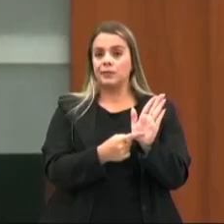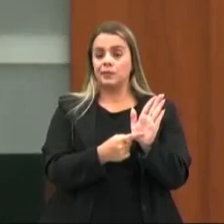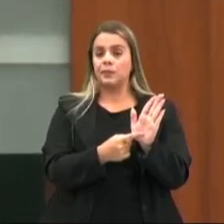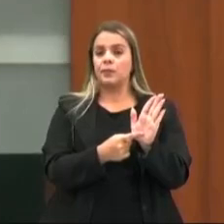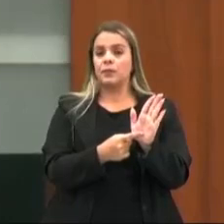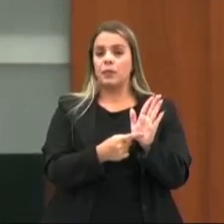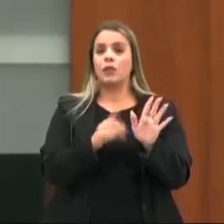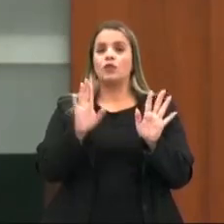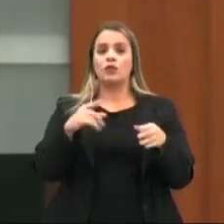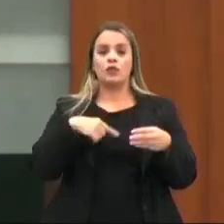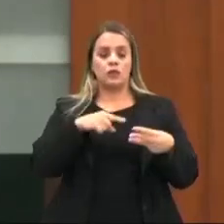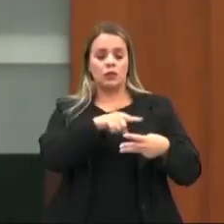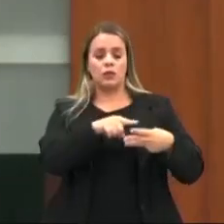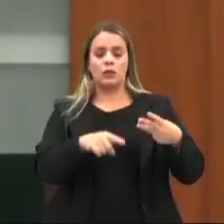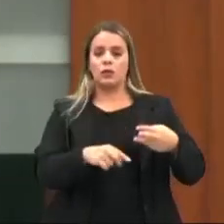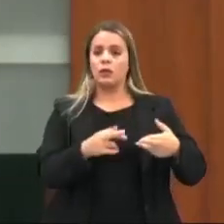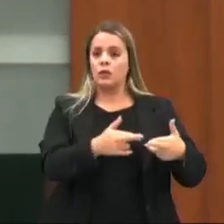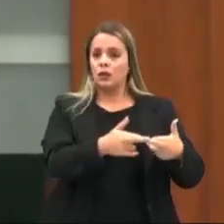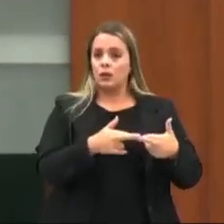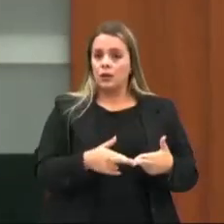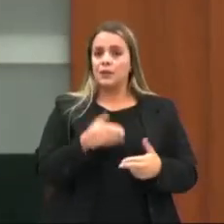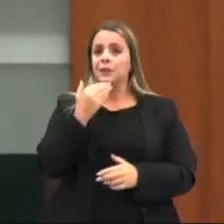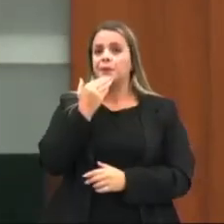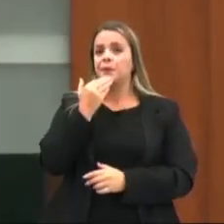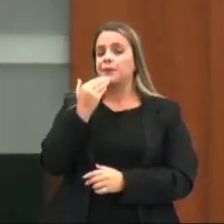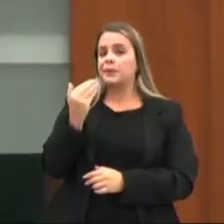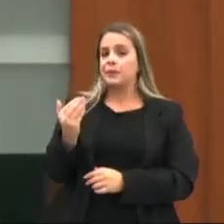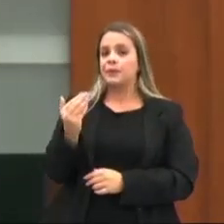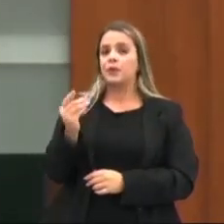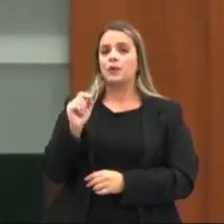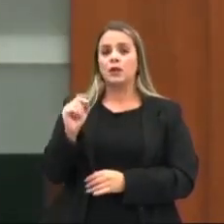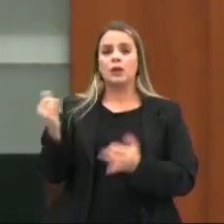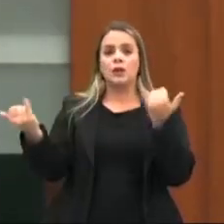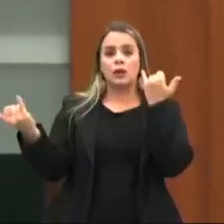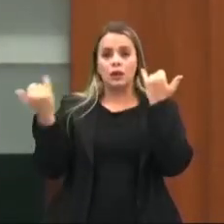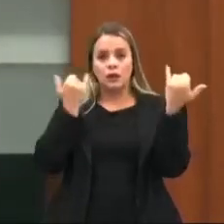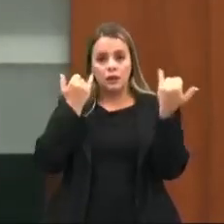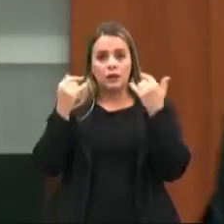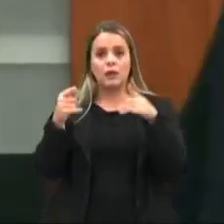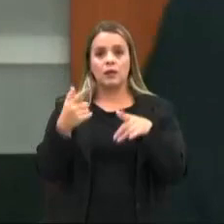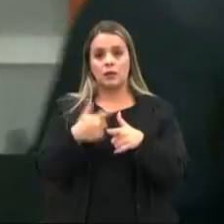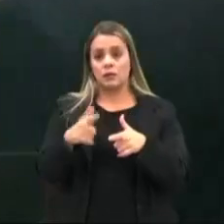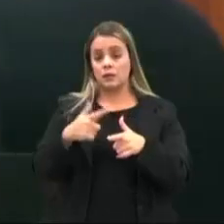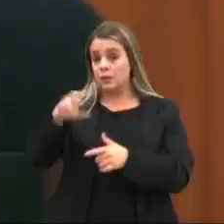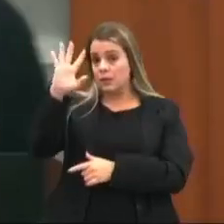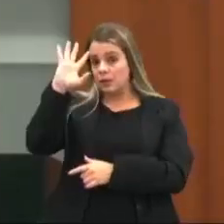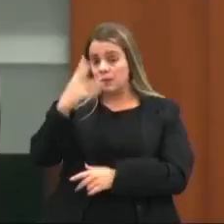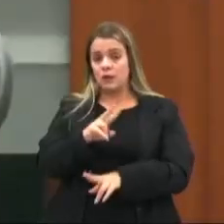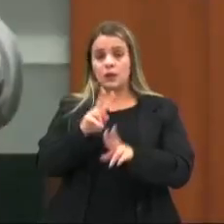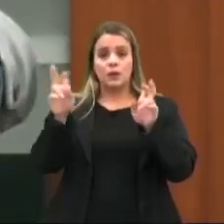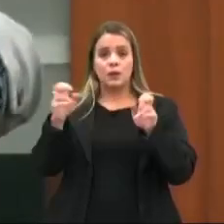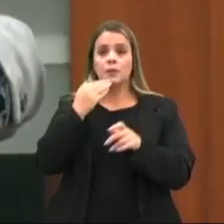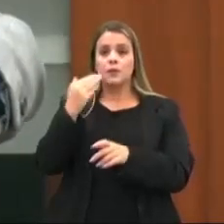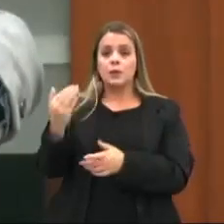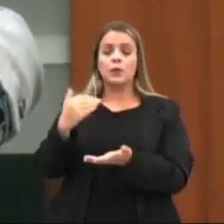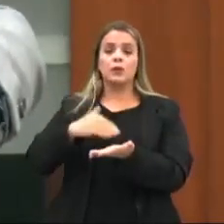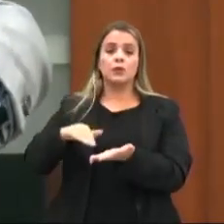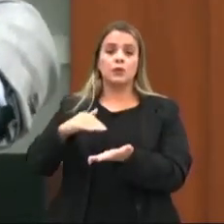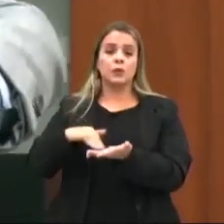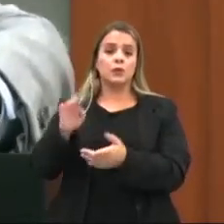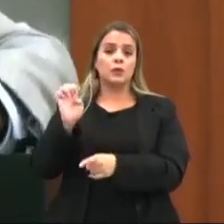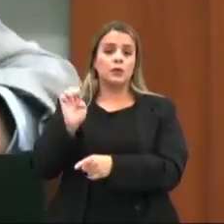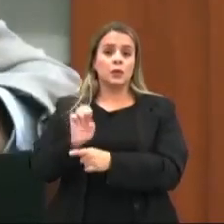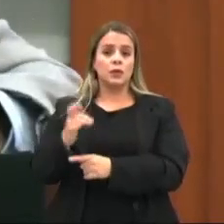três requerimentos com pedidos de informação e providências ao secretário de Estado